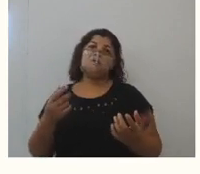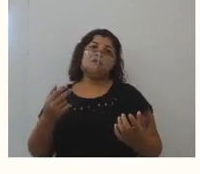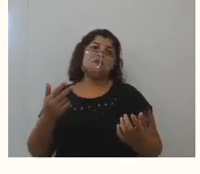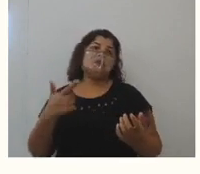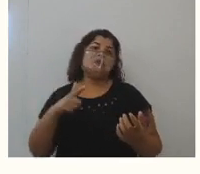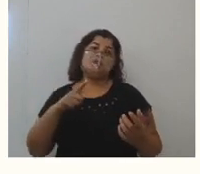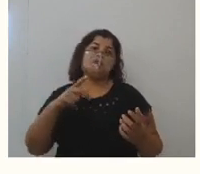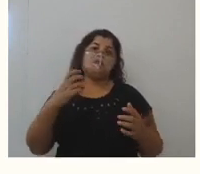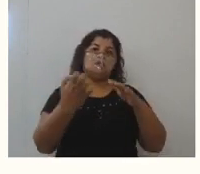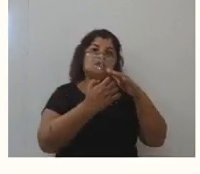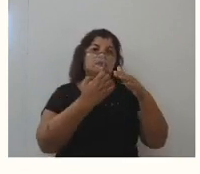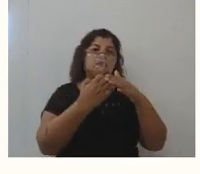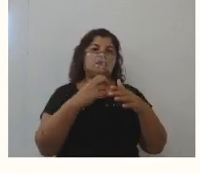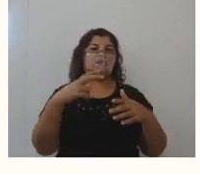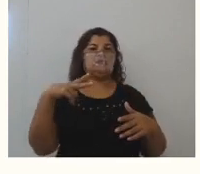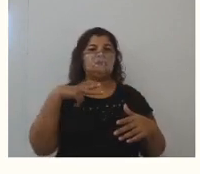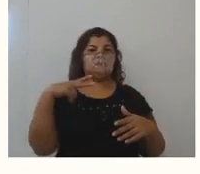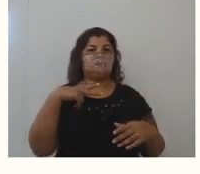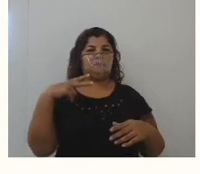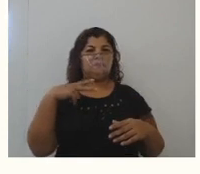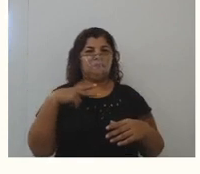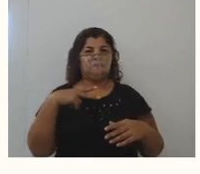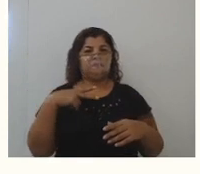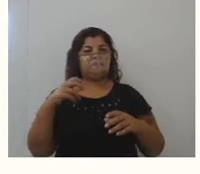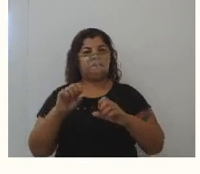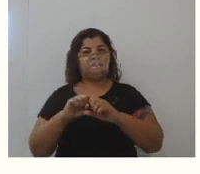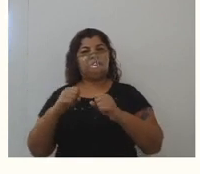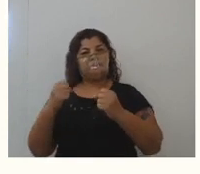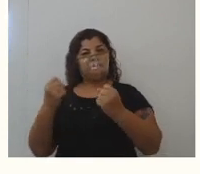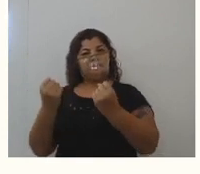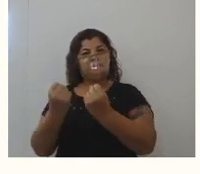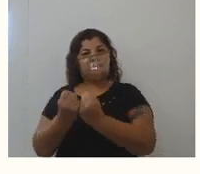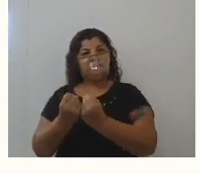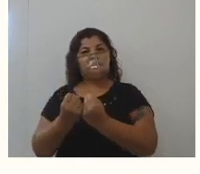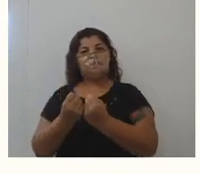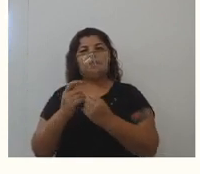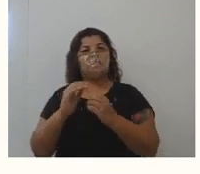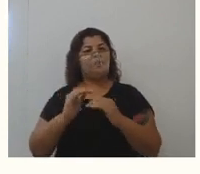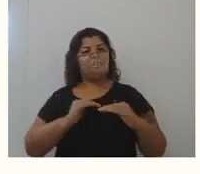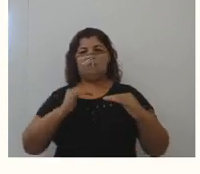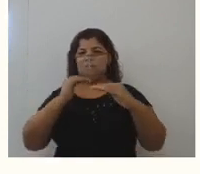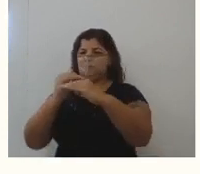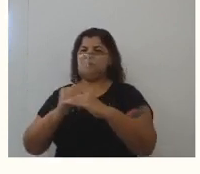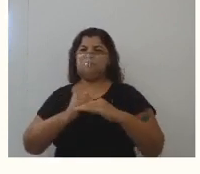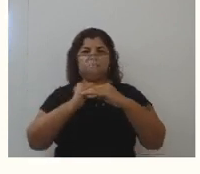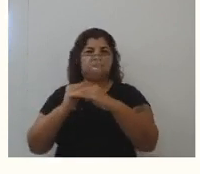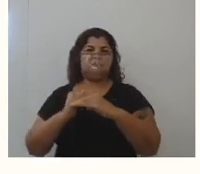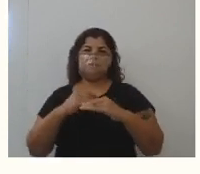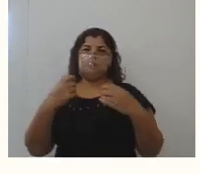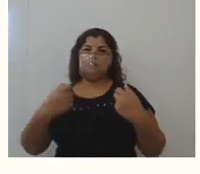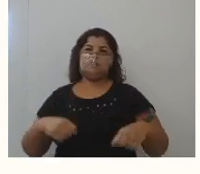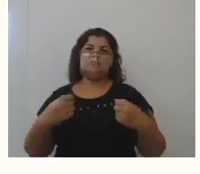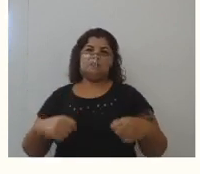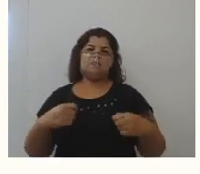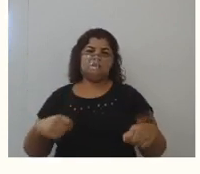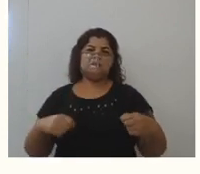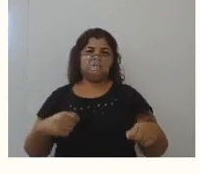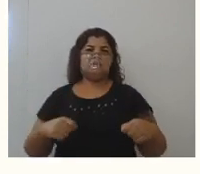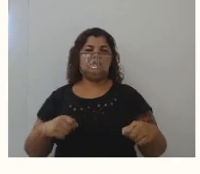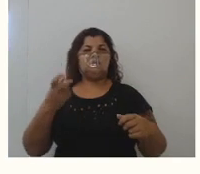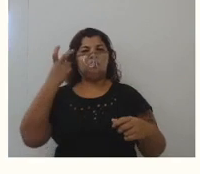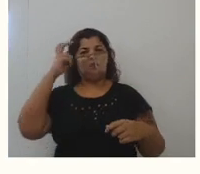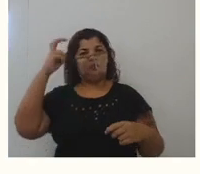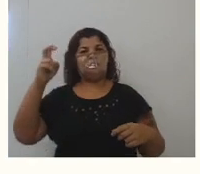empresas privadas. A finalidade da sociedade socialista é a satisfação completa das necessidades materiais e culturais da